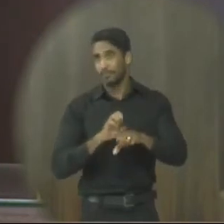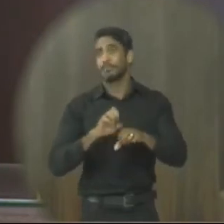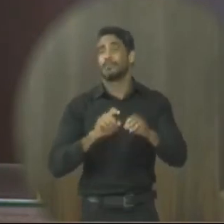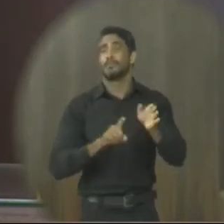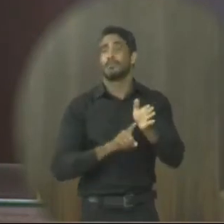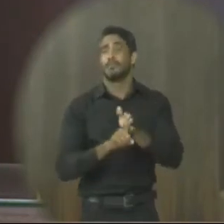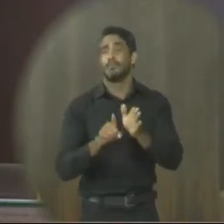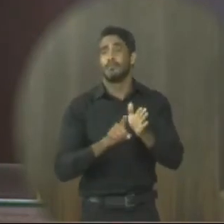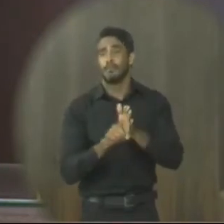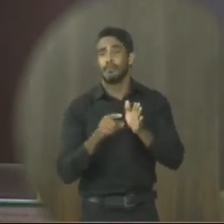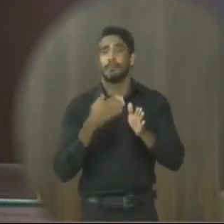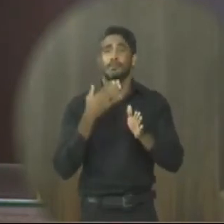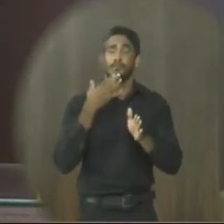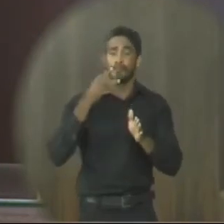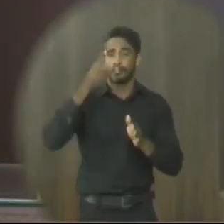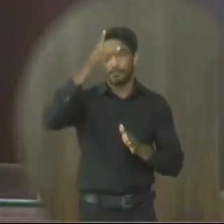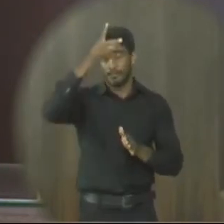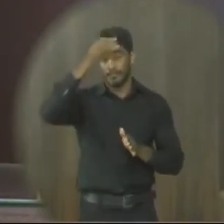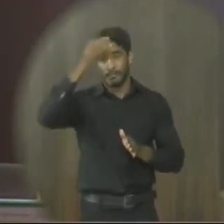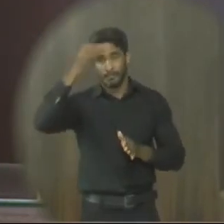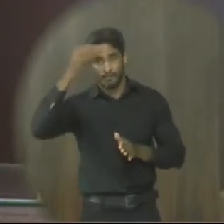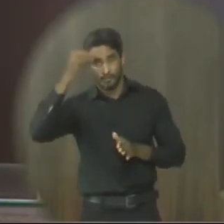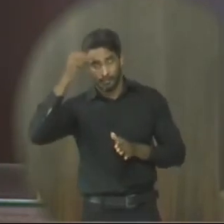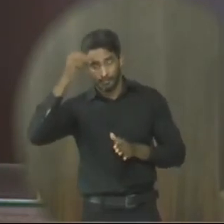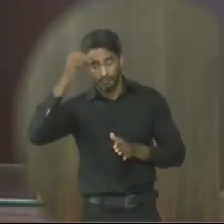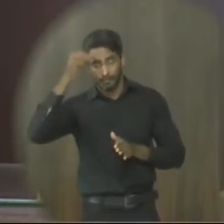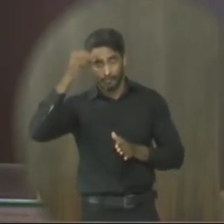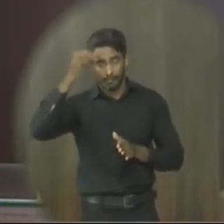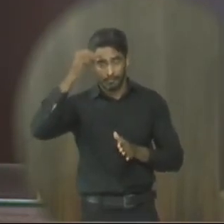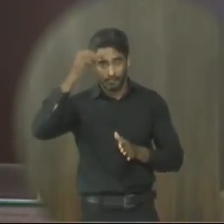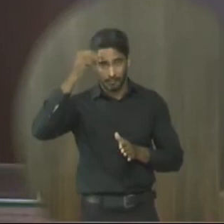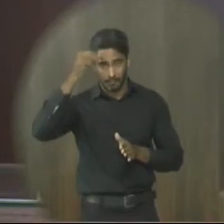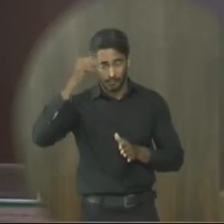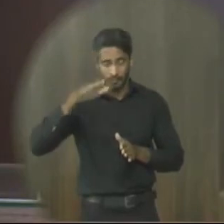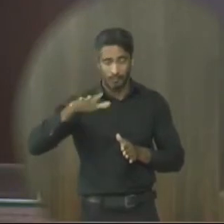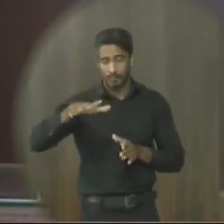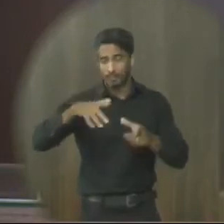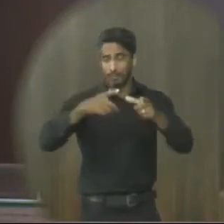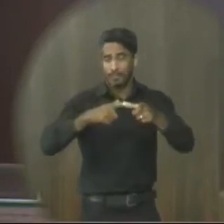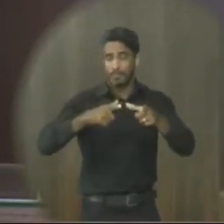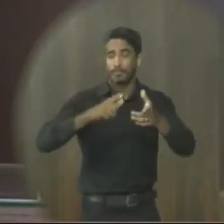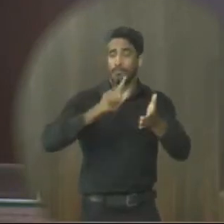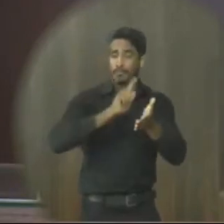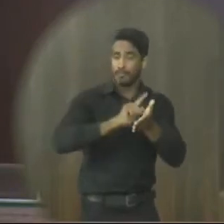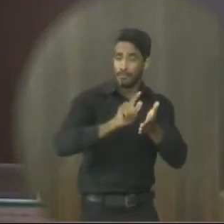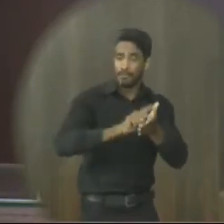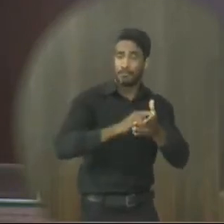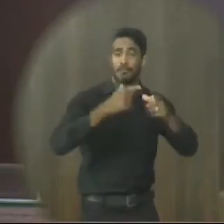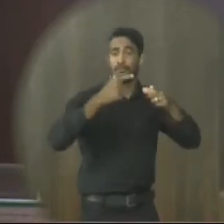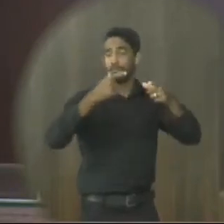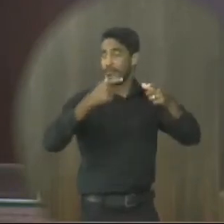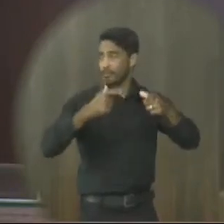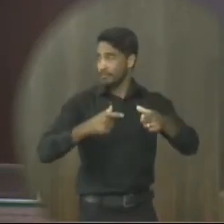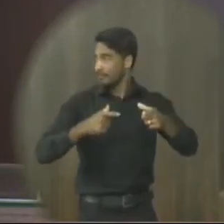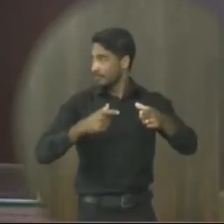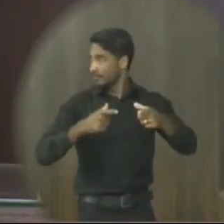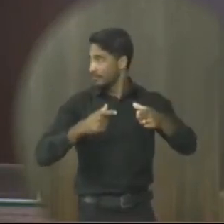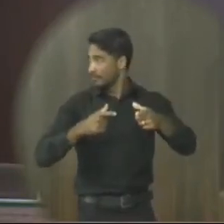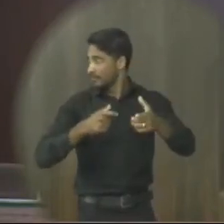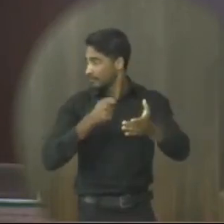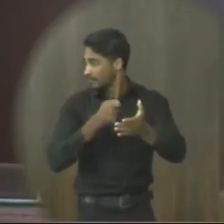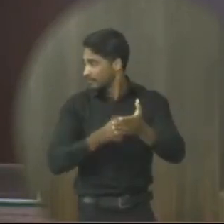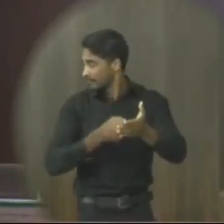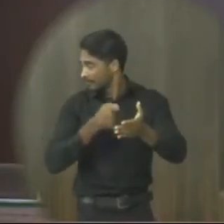questionando quanto à possibilidade da Prefeitura, através do setor competente, executar a limpeza do local, efetuando-se a cobrança